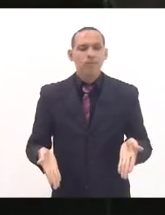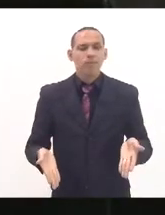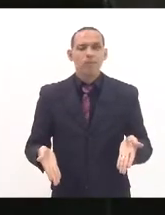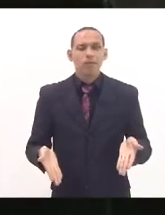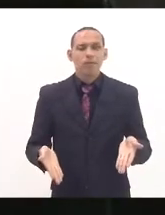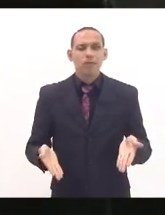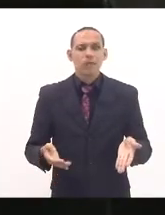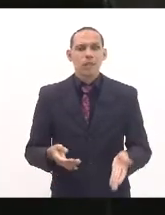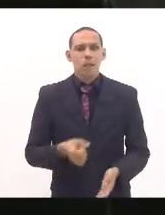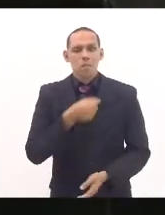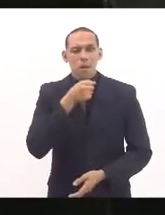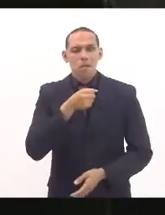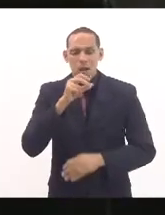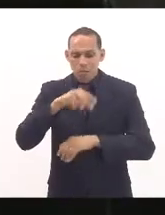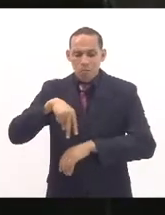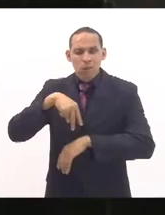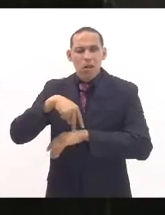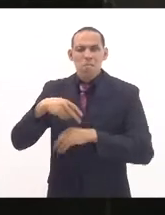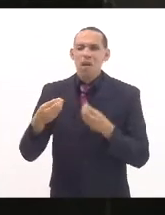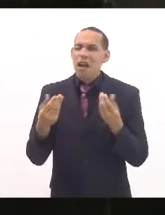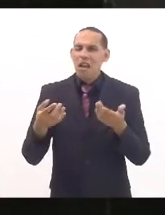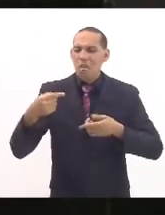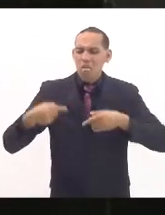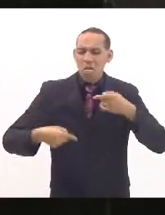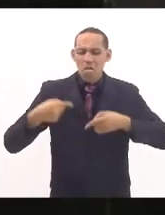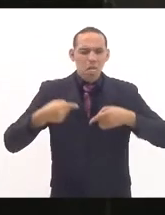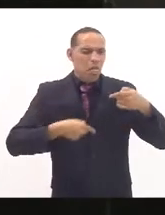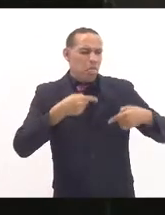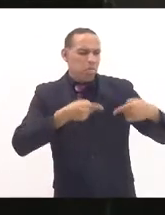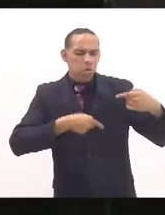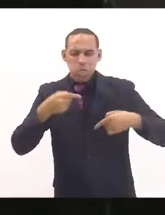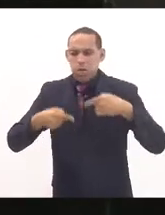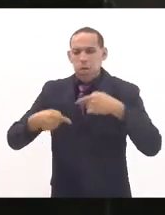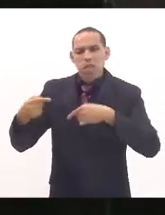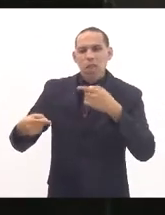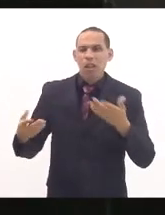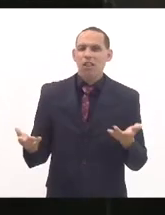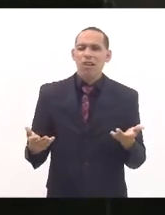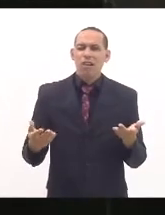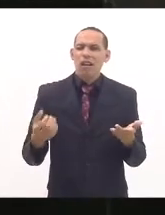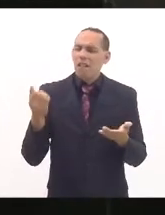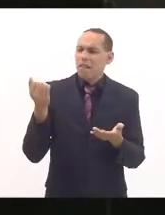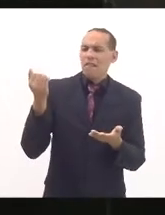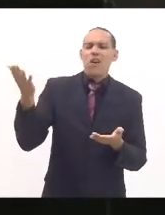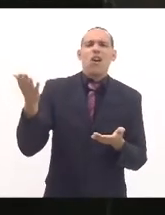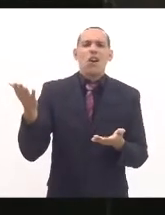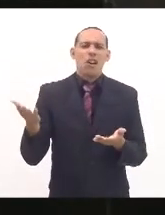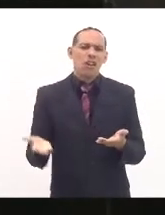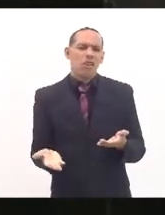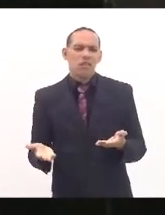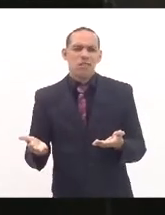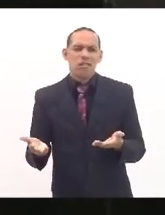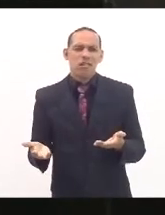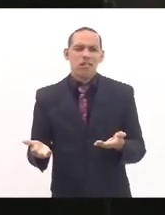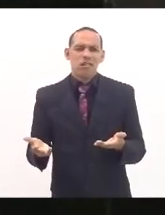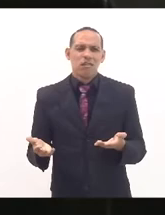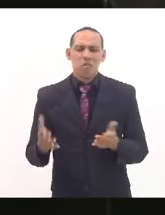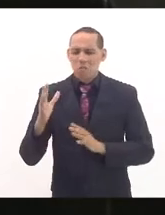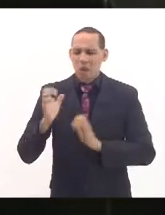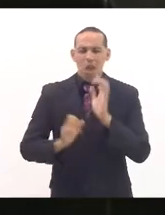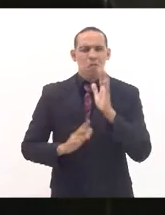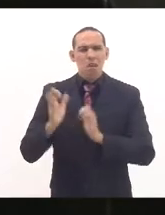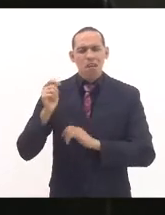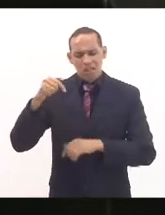esse microfone para fazer palanque político. Palanque político se faz do lado de fora, não é aqui dentro